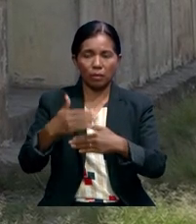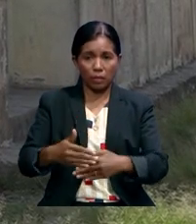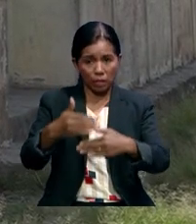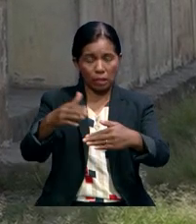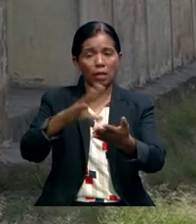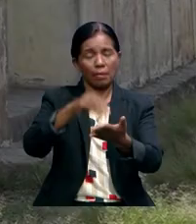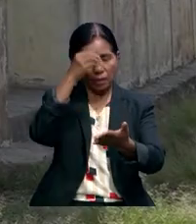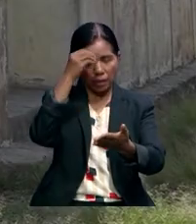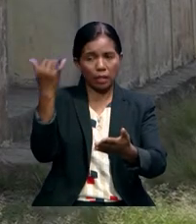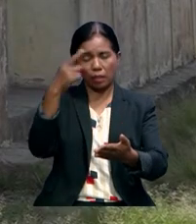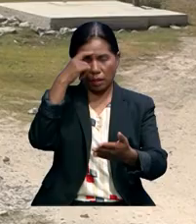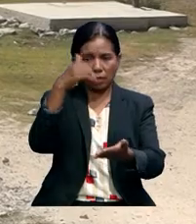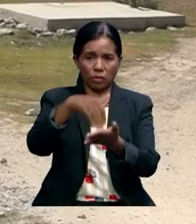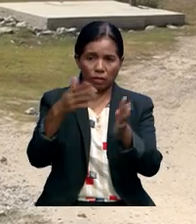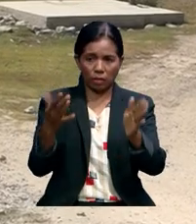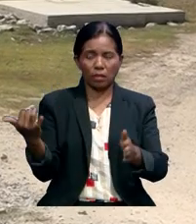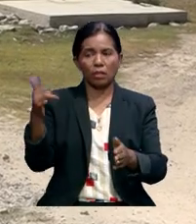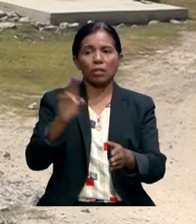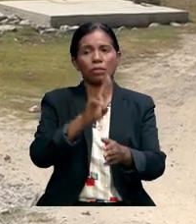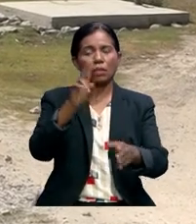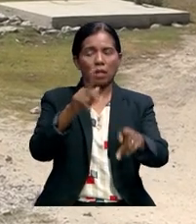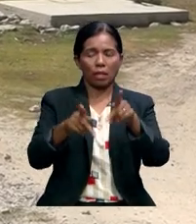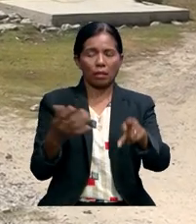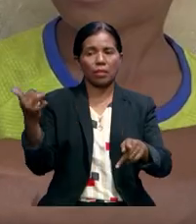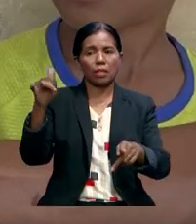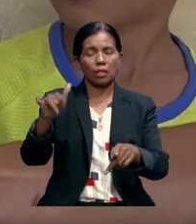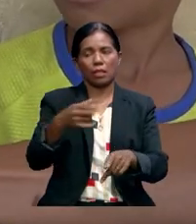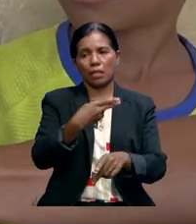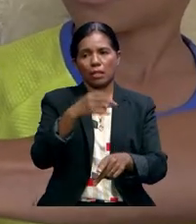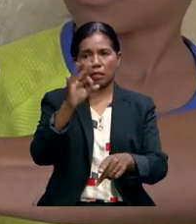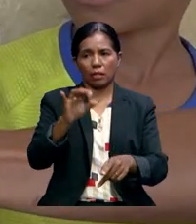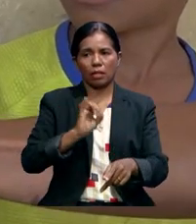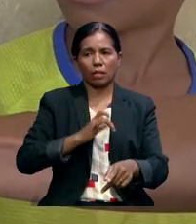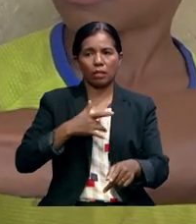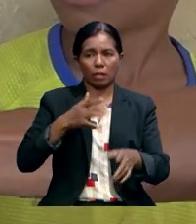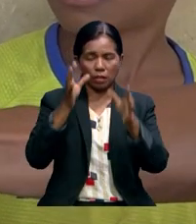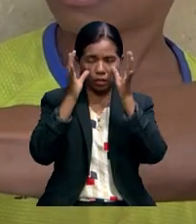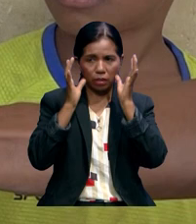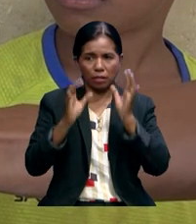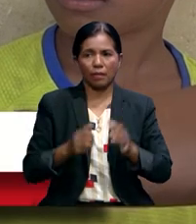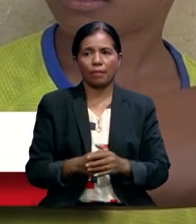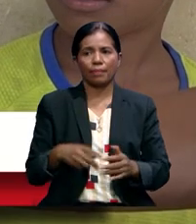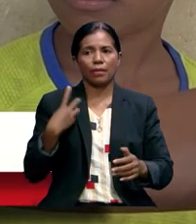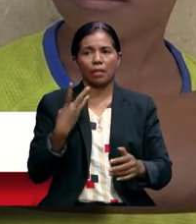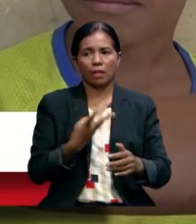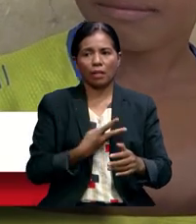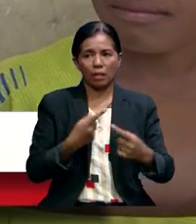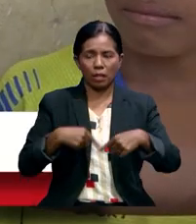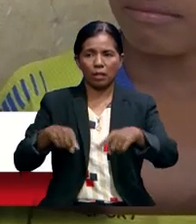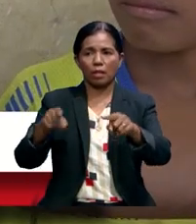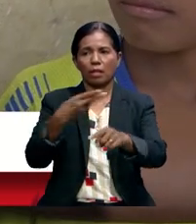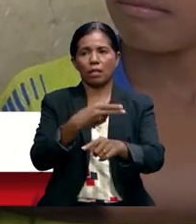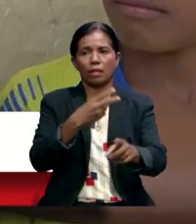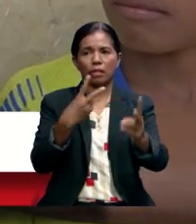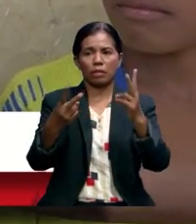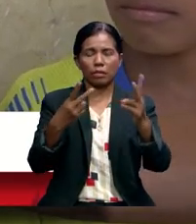tamba durante ne estudante sire utiliza de comunidade sire ne resfatin. Ausente triste de banheira. Ao ba